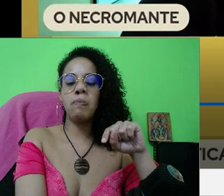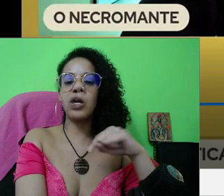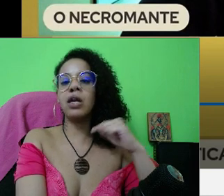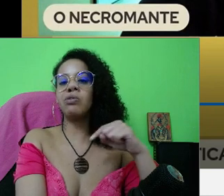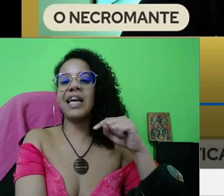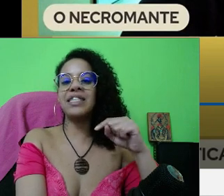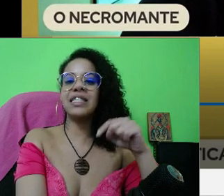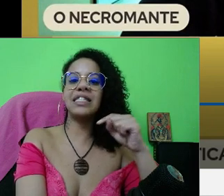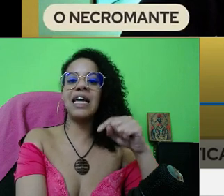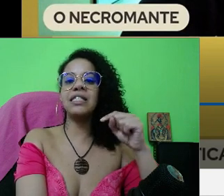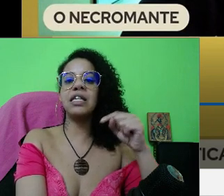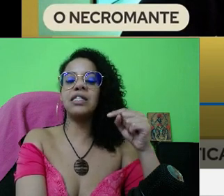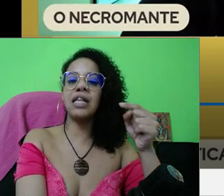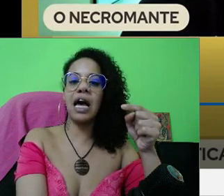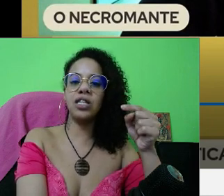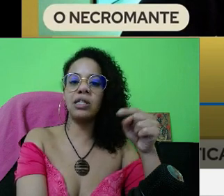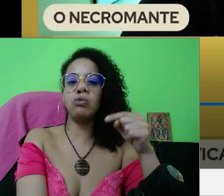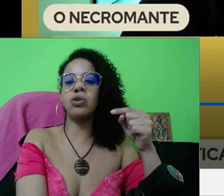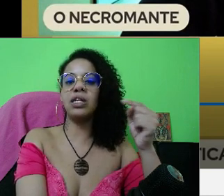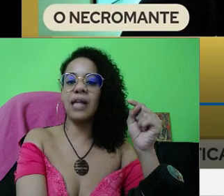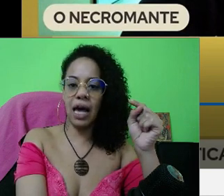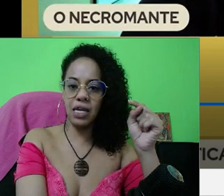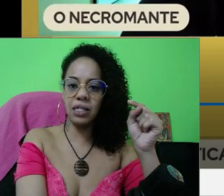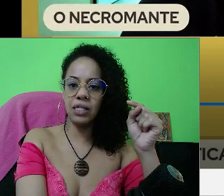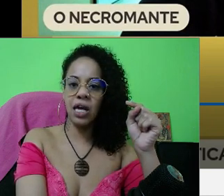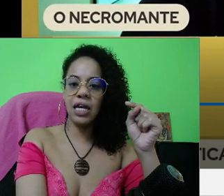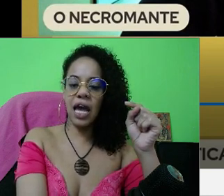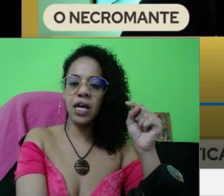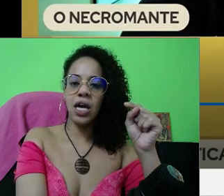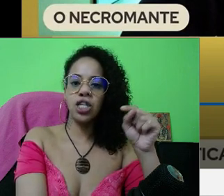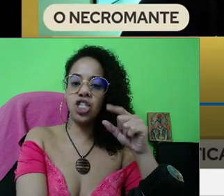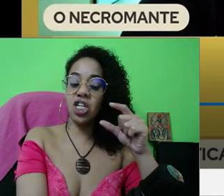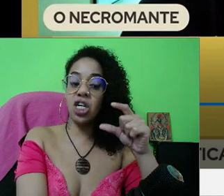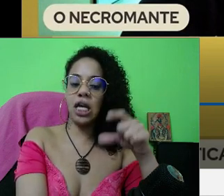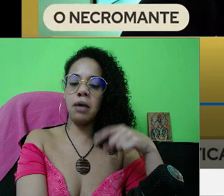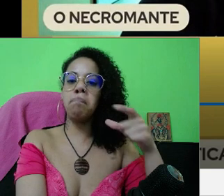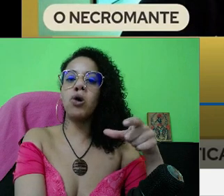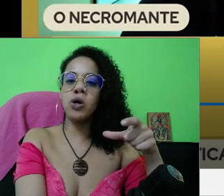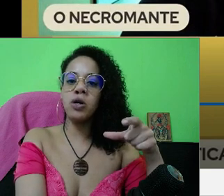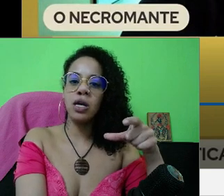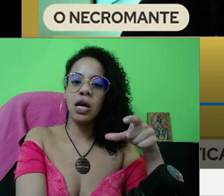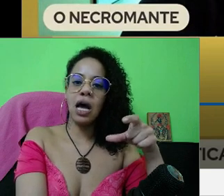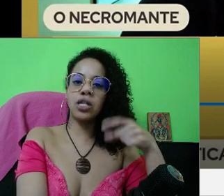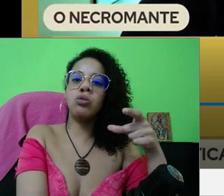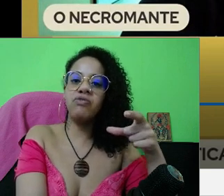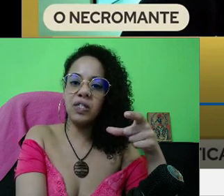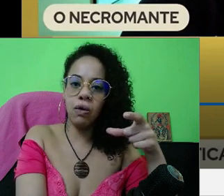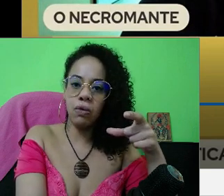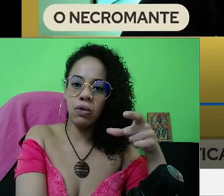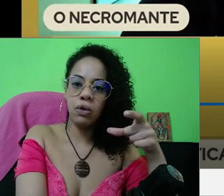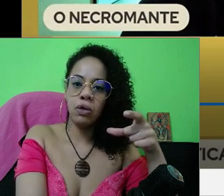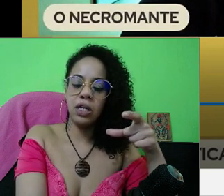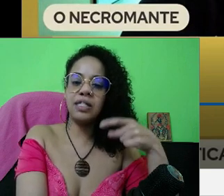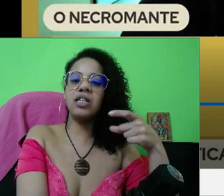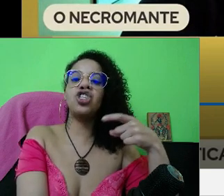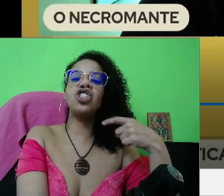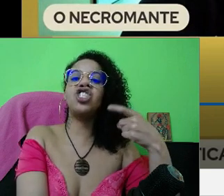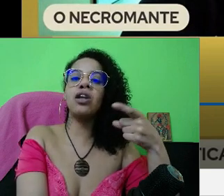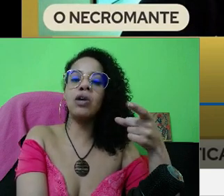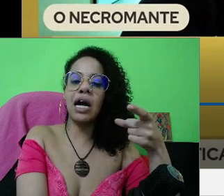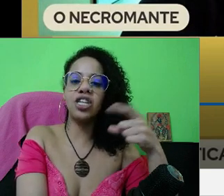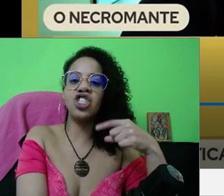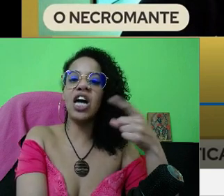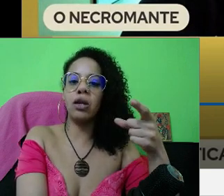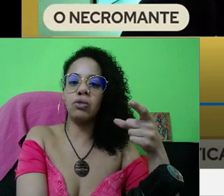comigo porque não tem essas necessidades autoritárias né de impor a sua visão e